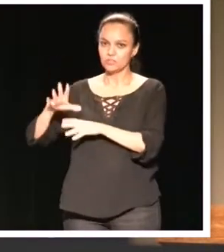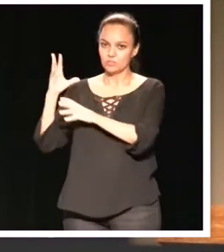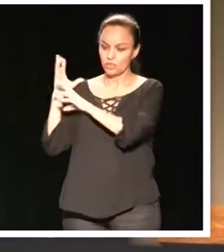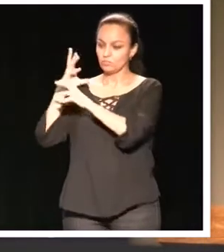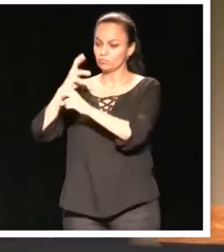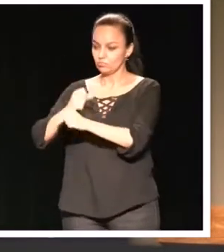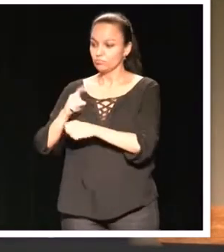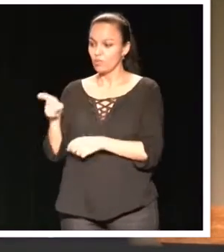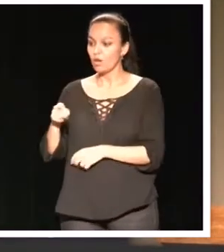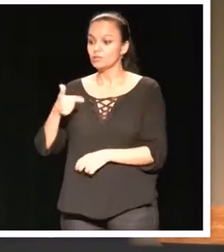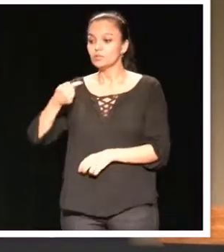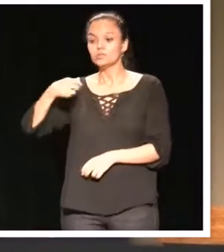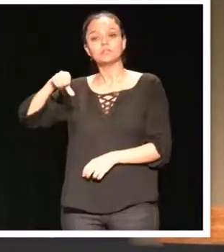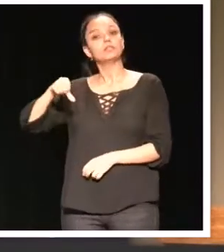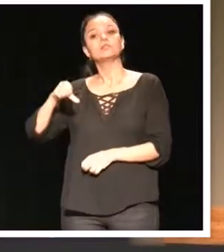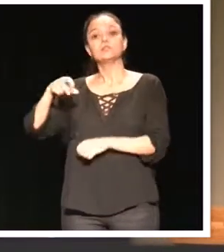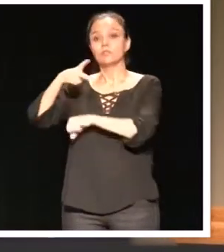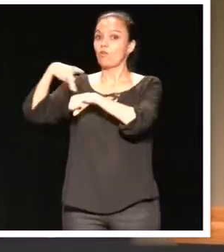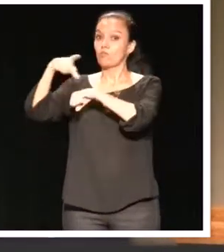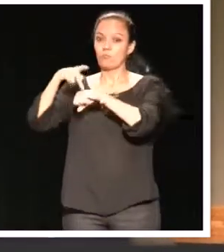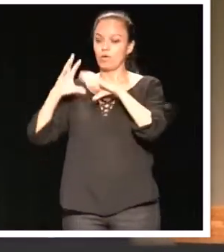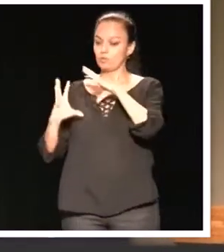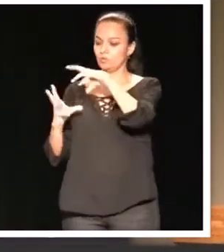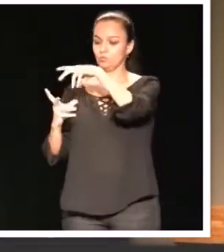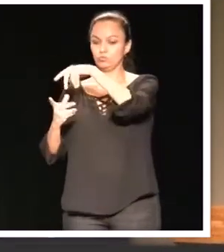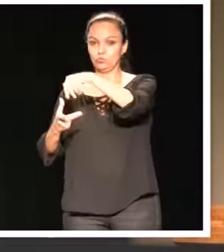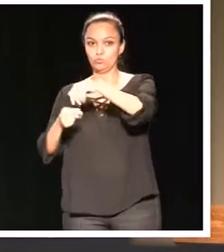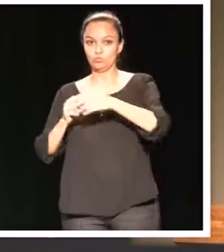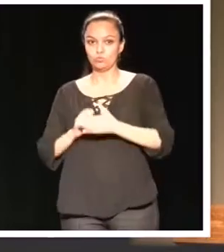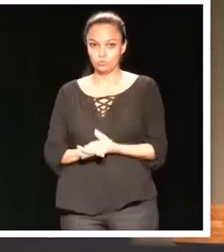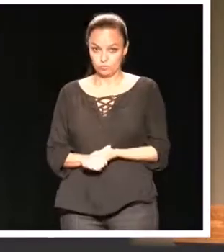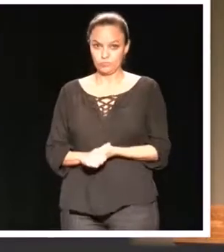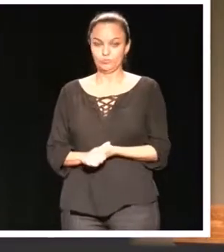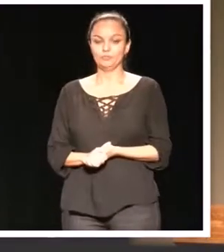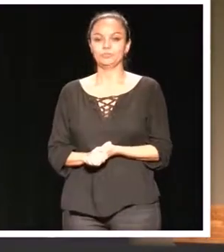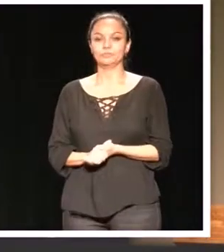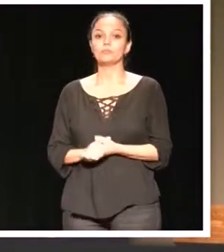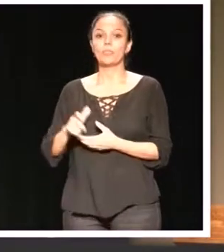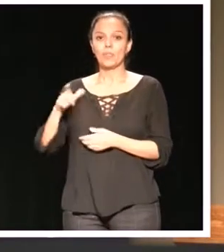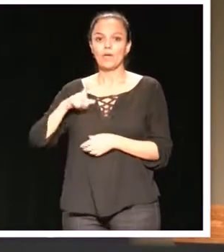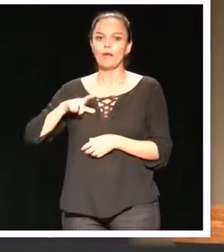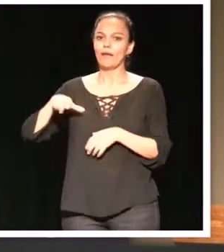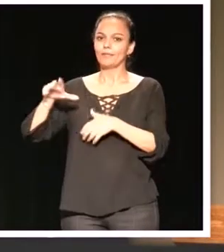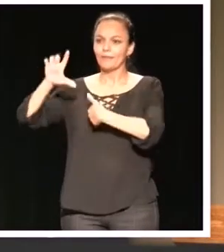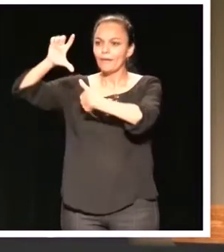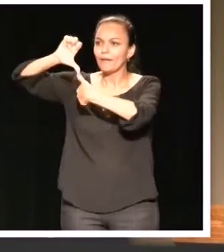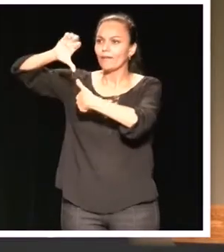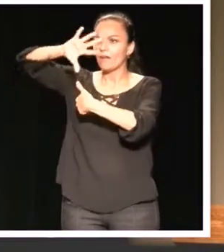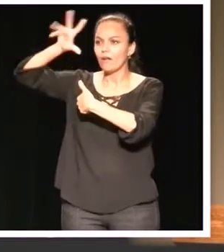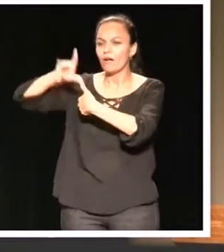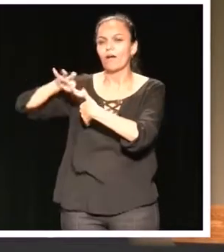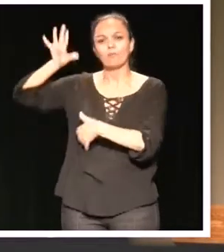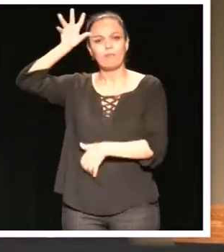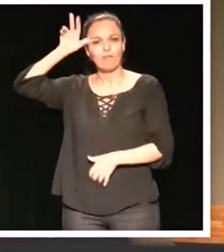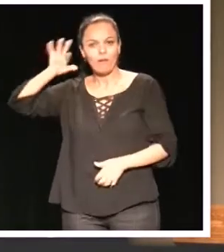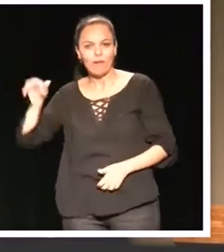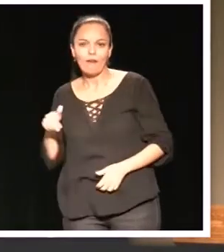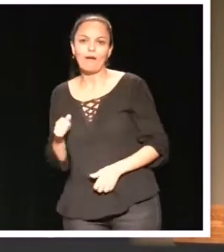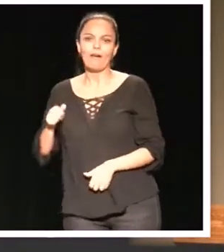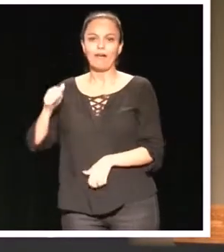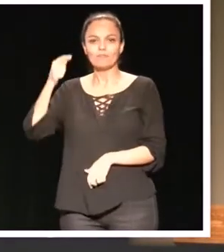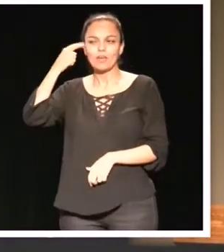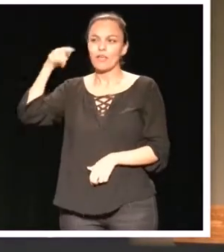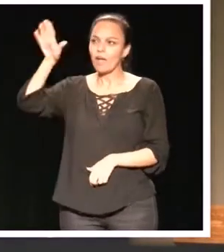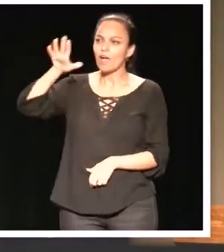79 países do mundo, incorporando as Américas, a África, a Ásia, a